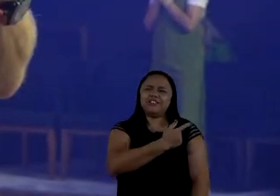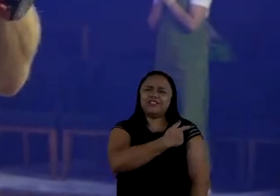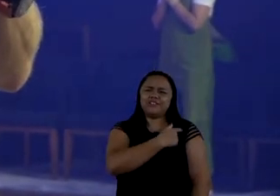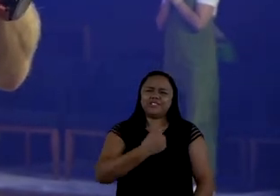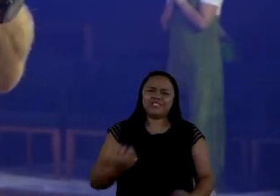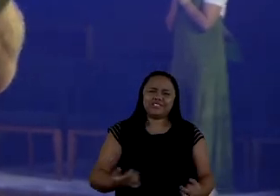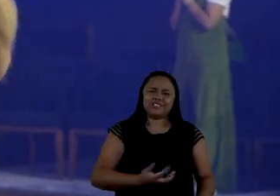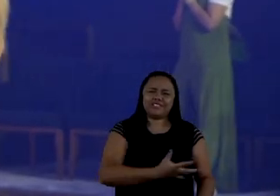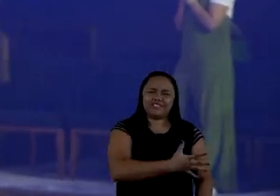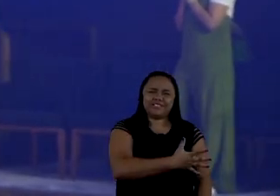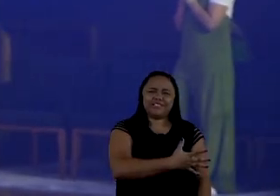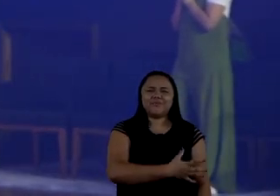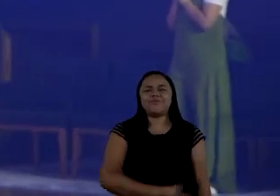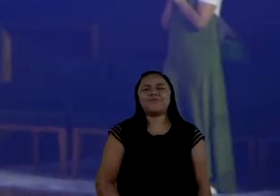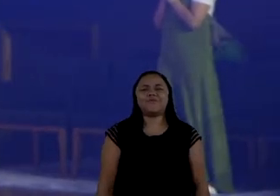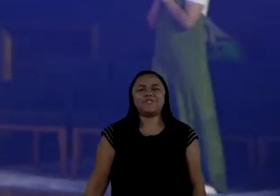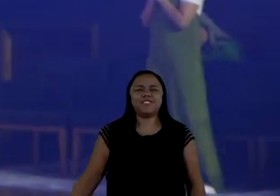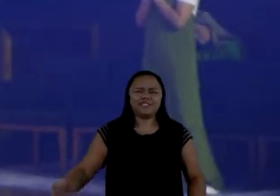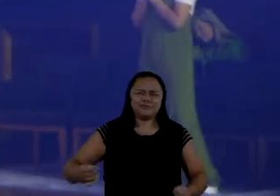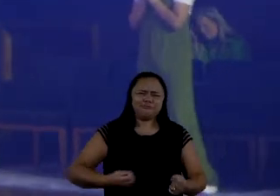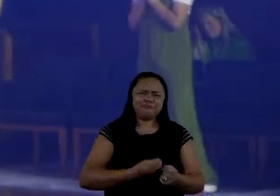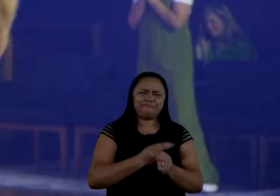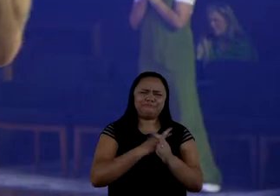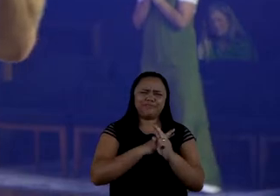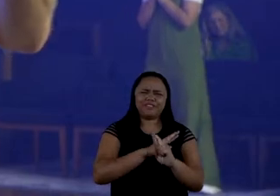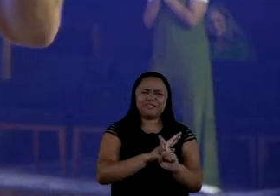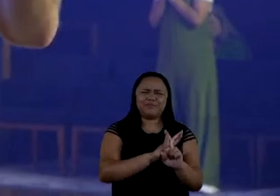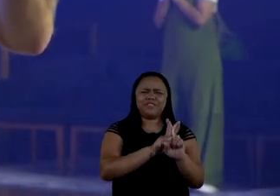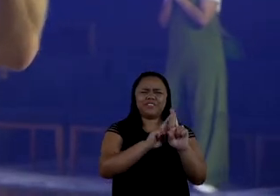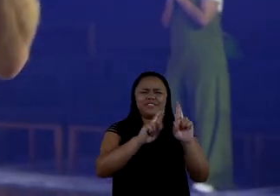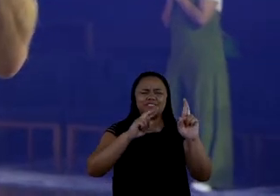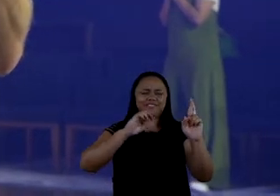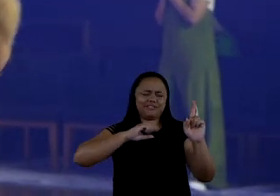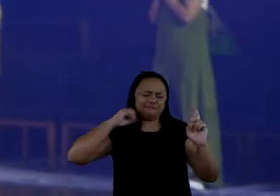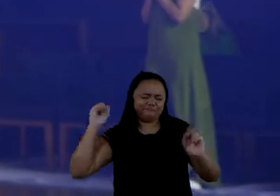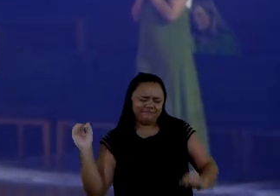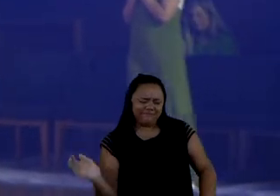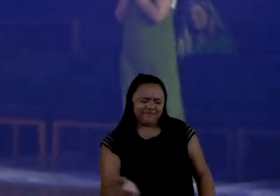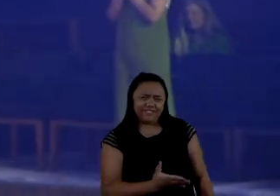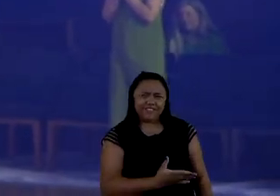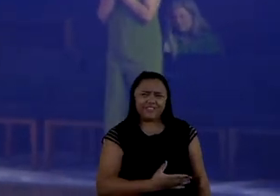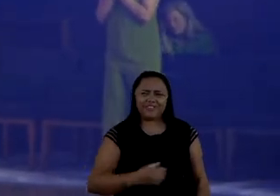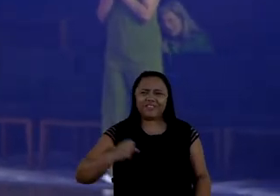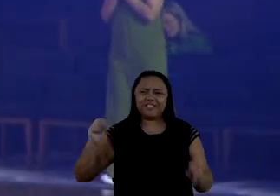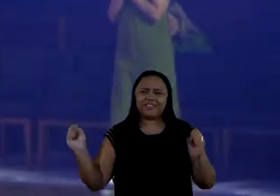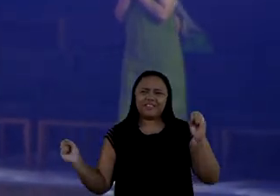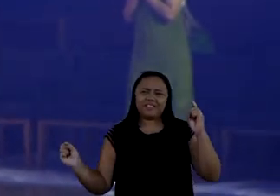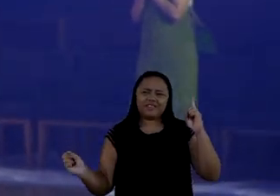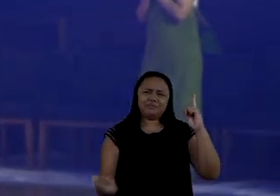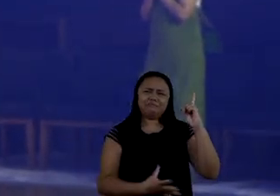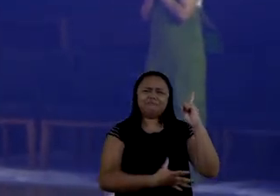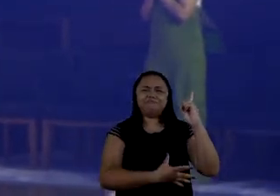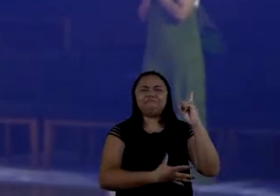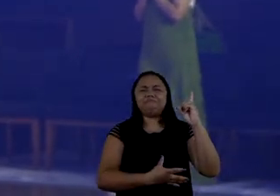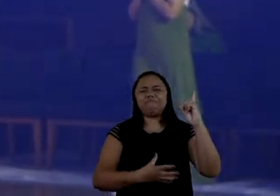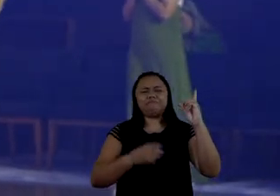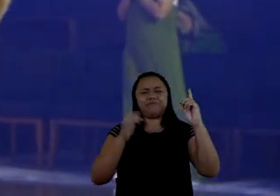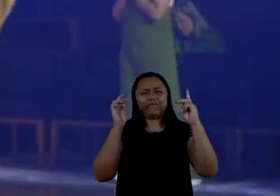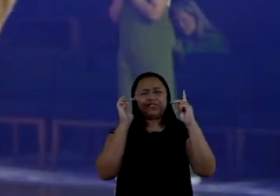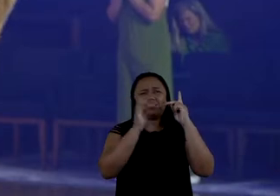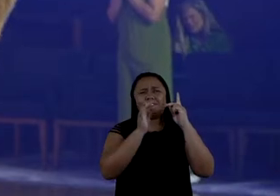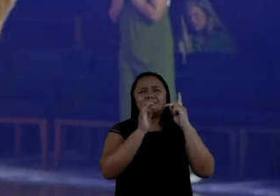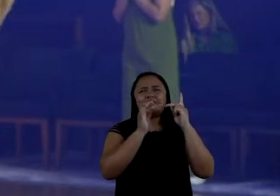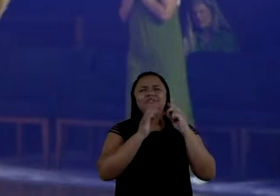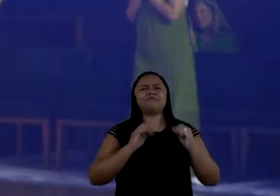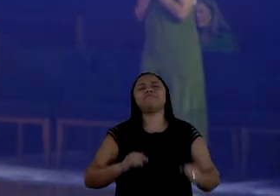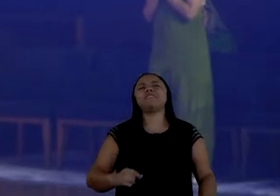vida, uma esperança nova, Senhor. Renova nossa intimidade contigo, amplia as